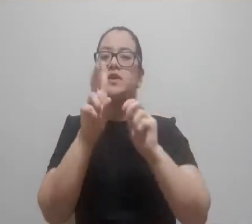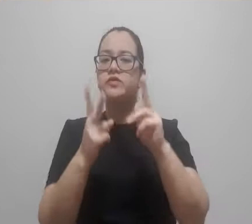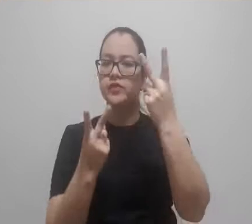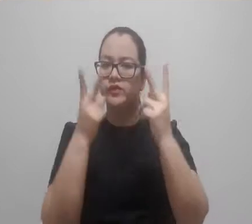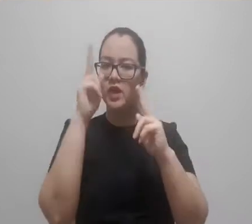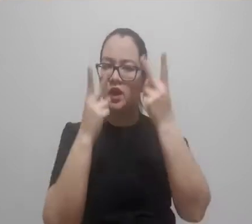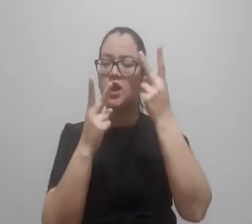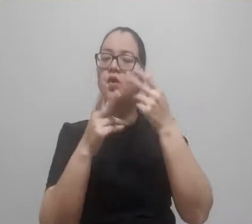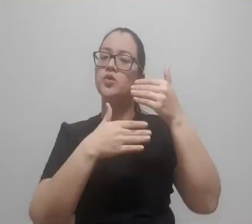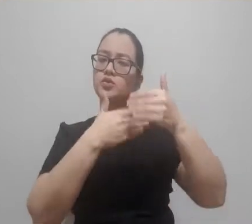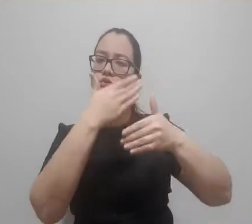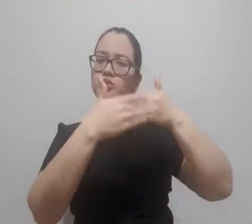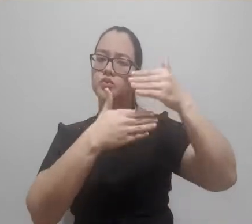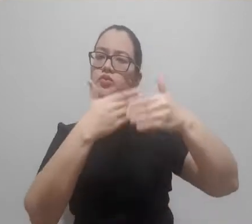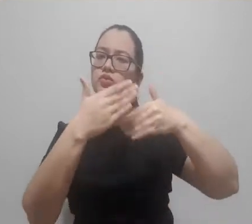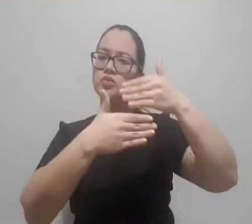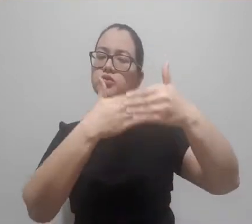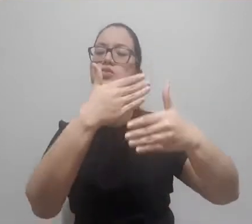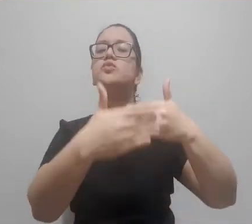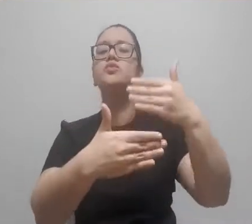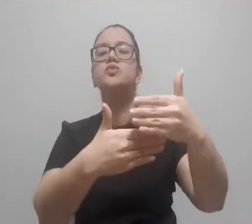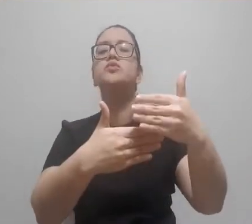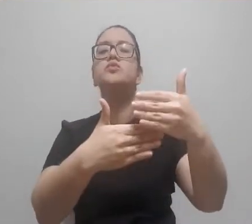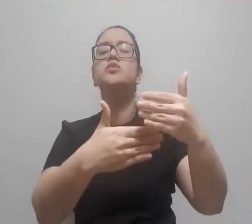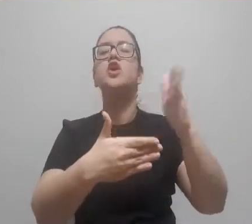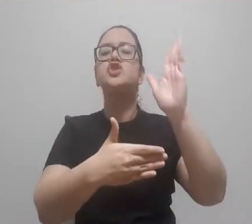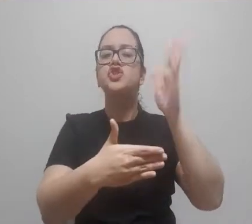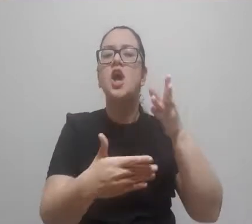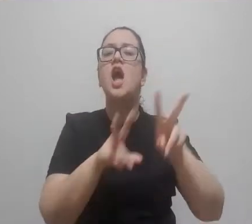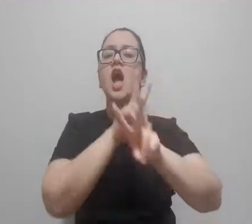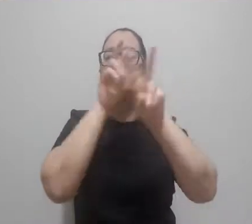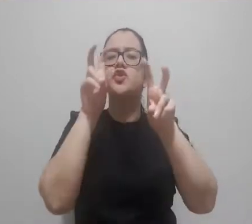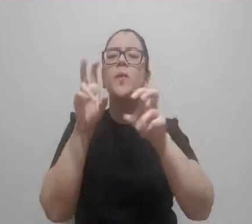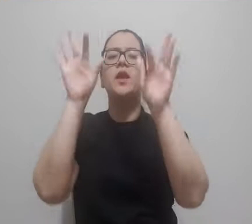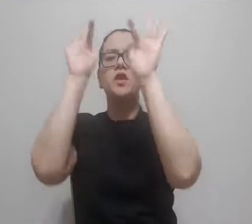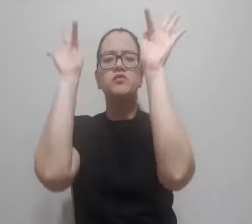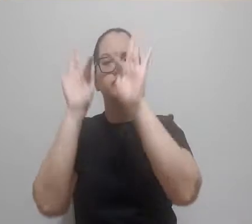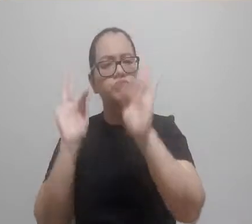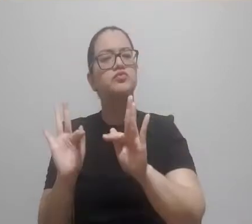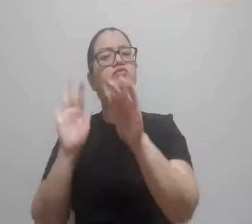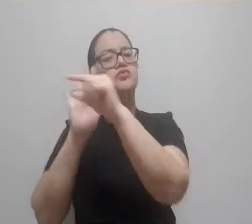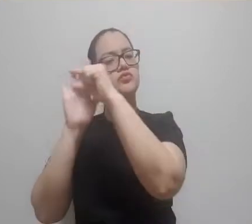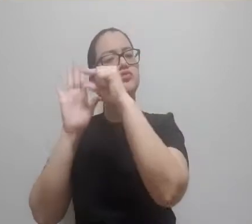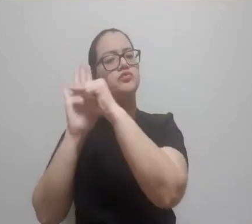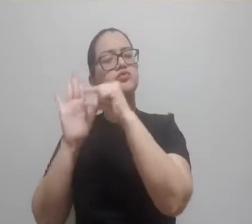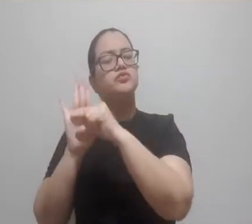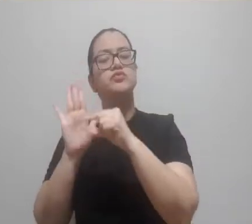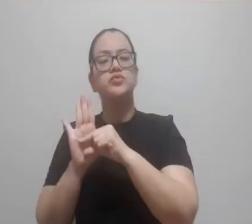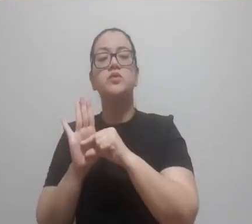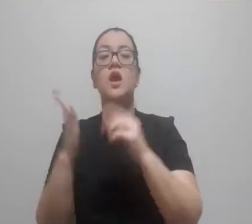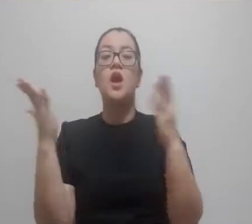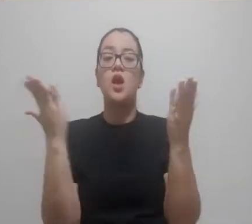nessa luta, nessa estrada, já tratamos sobre as bem-aventuranças e estamos aqui